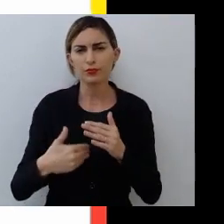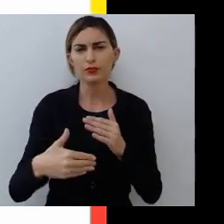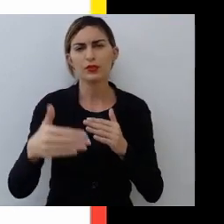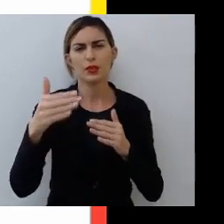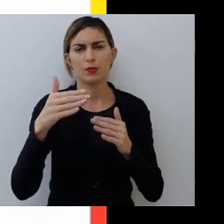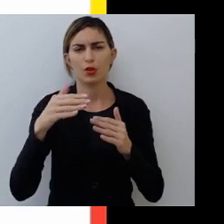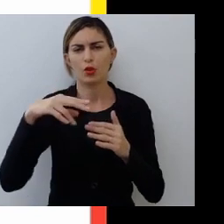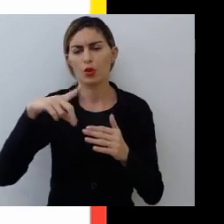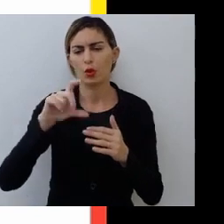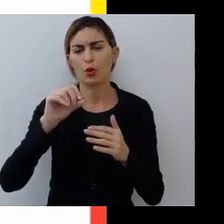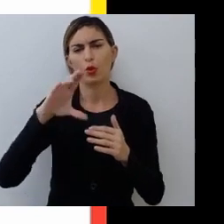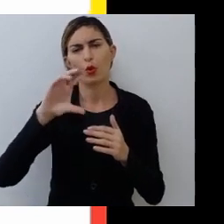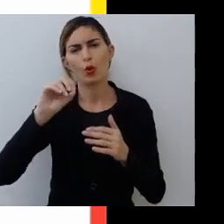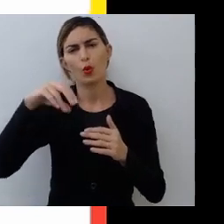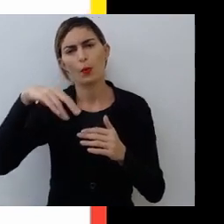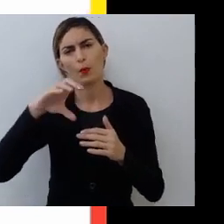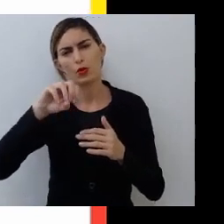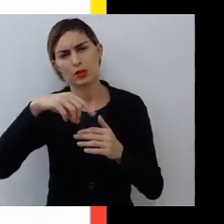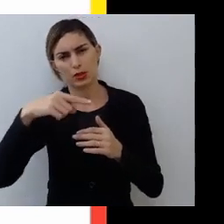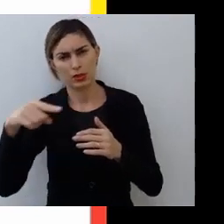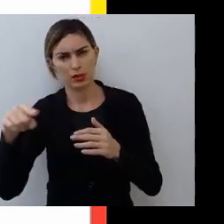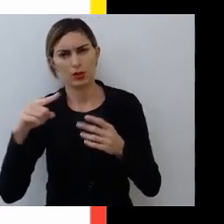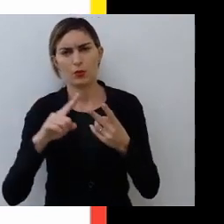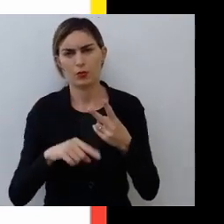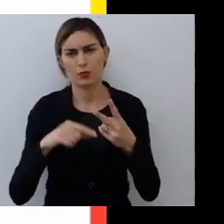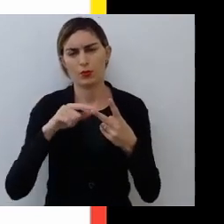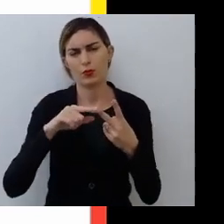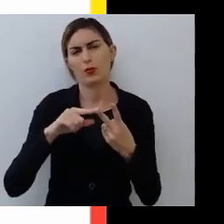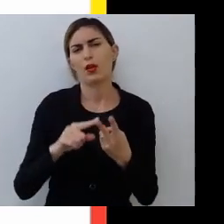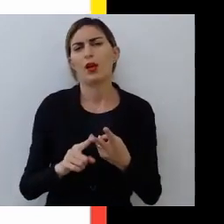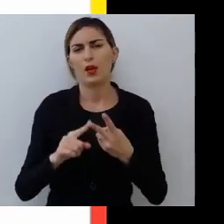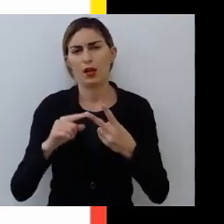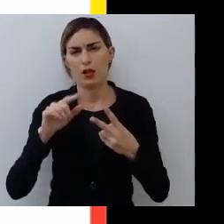da locomoção quadrúpede para a bípede